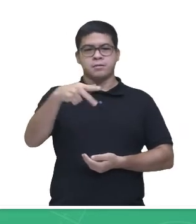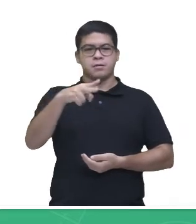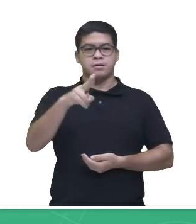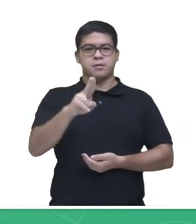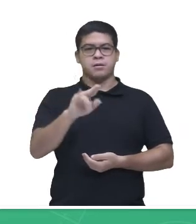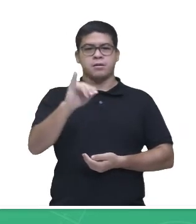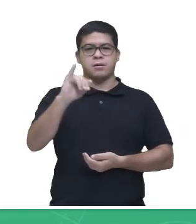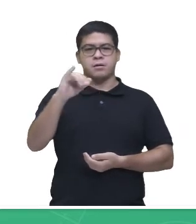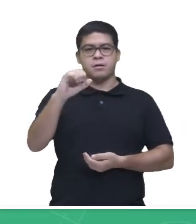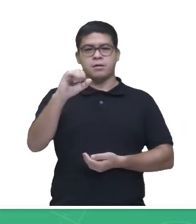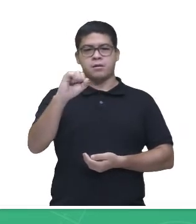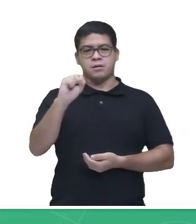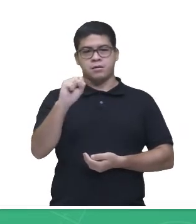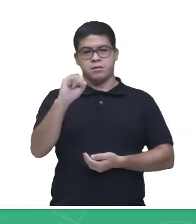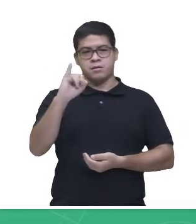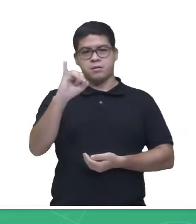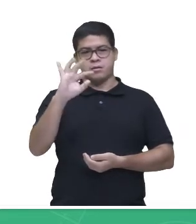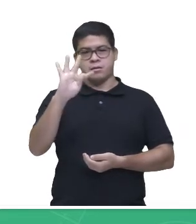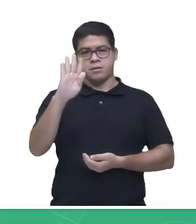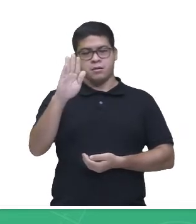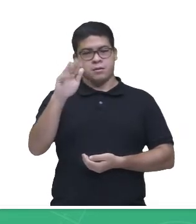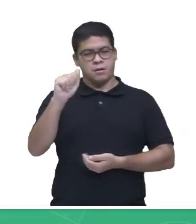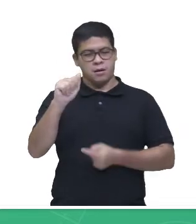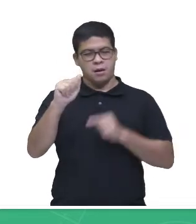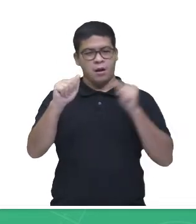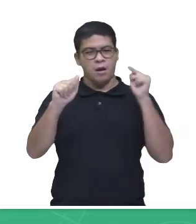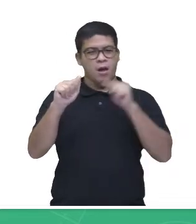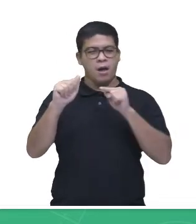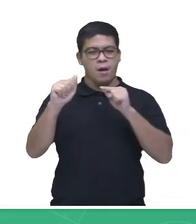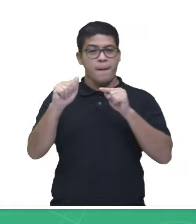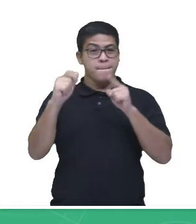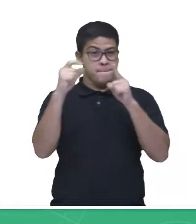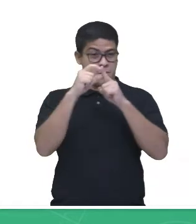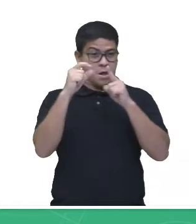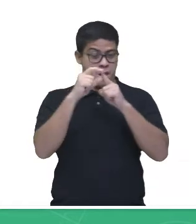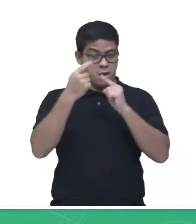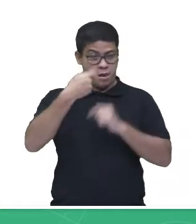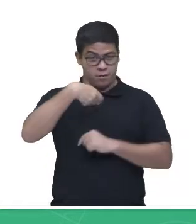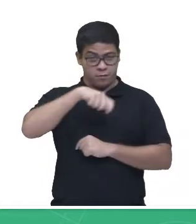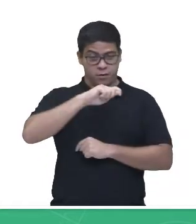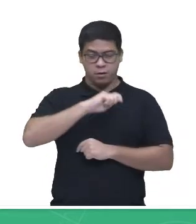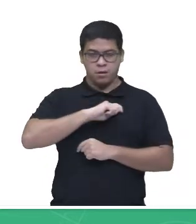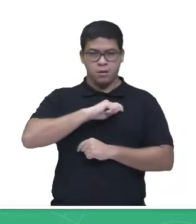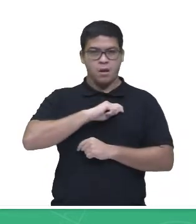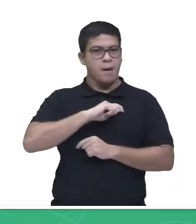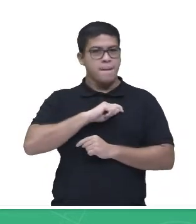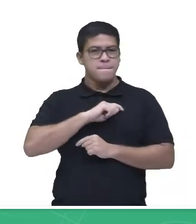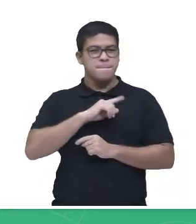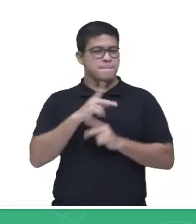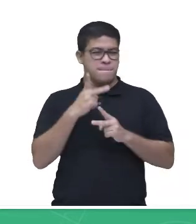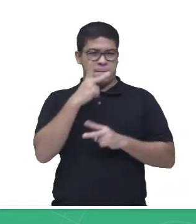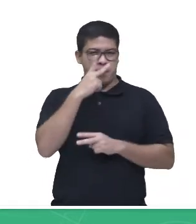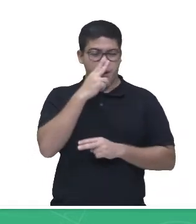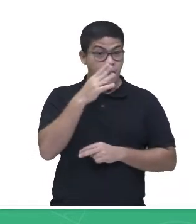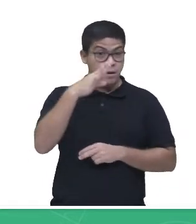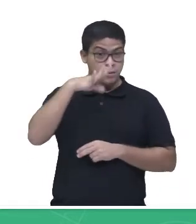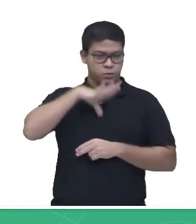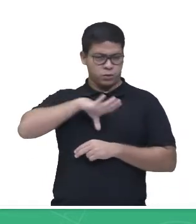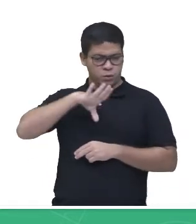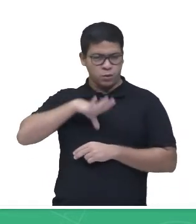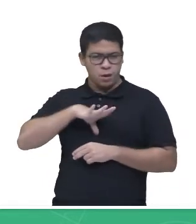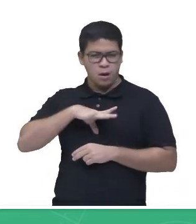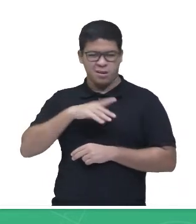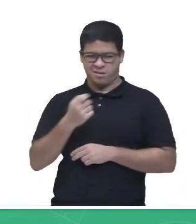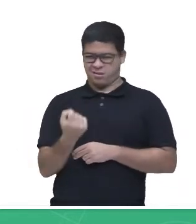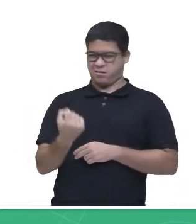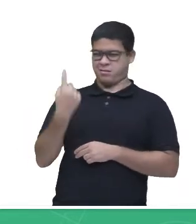para explicar aqui, não tem nada a ver com uma coisa esquisita, estranha, nada disso. É uma coisa muito gostosa, saborosa.